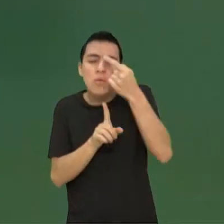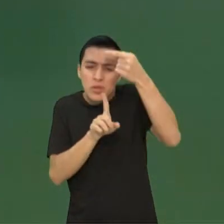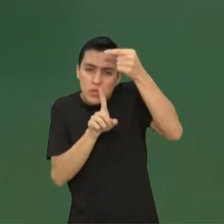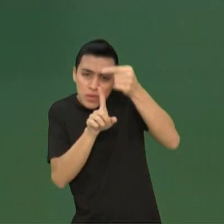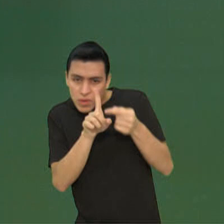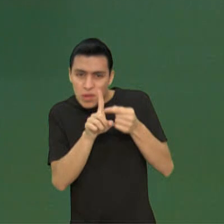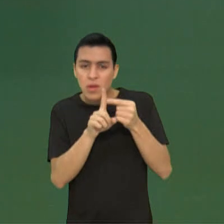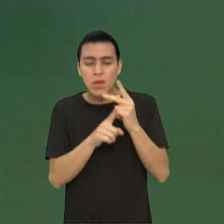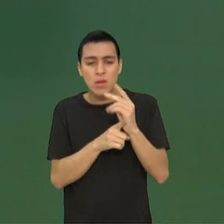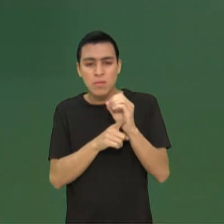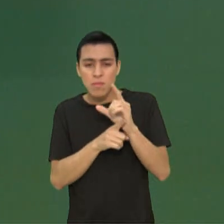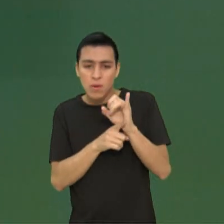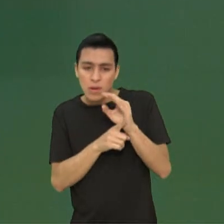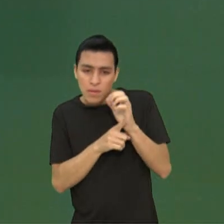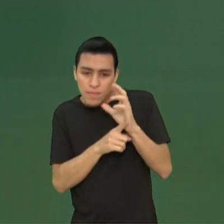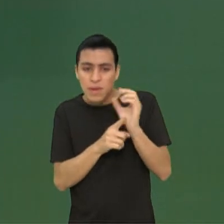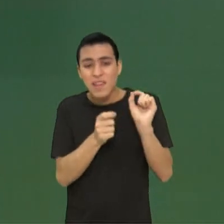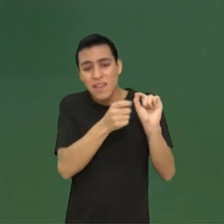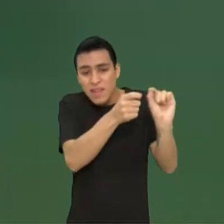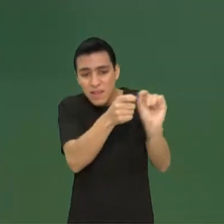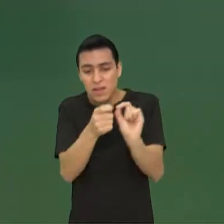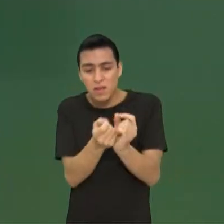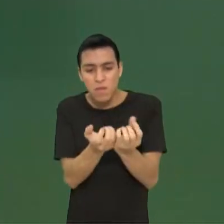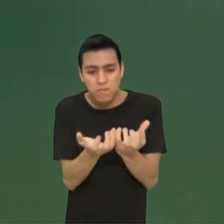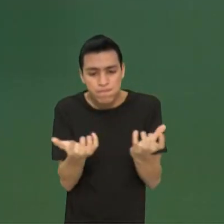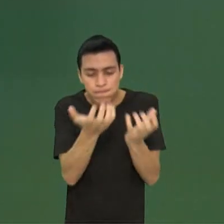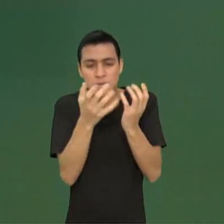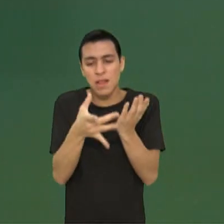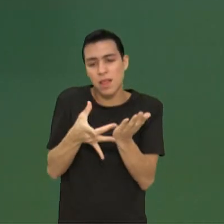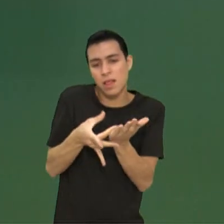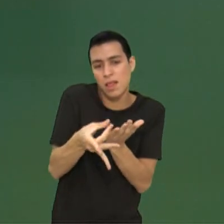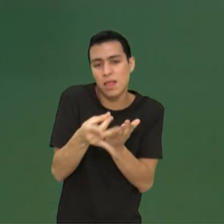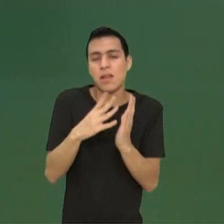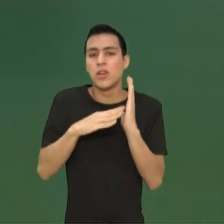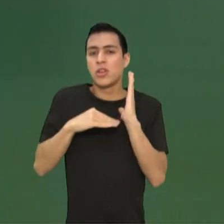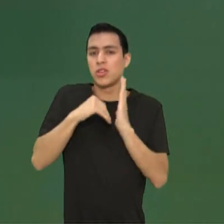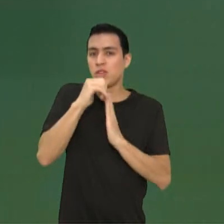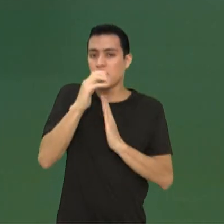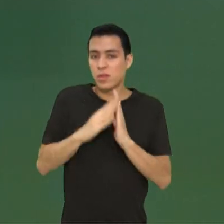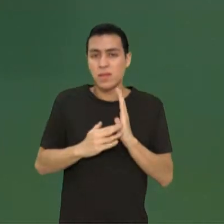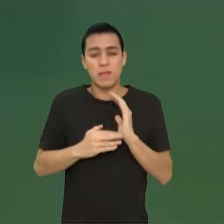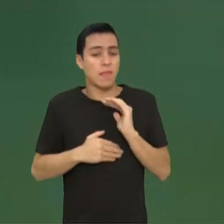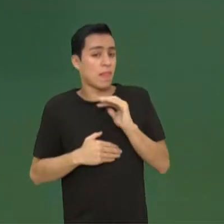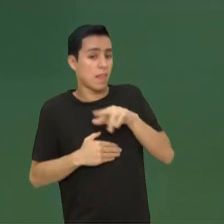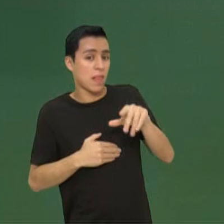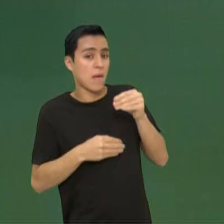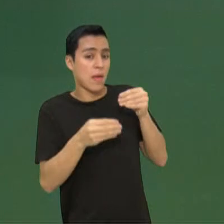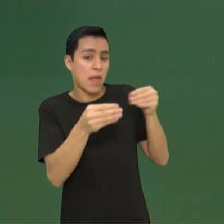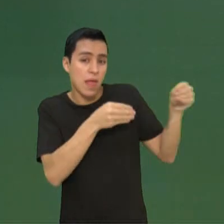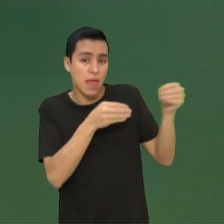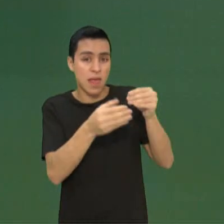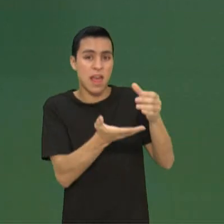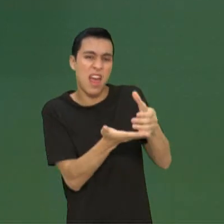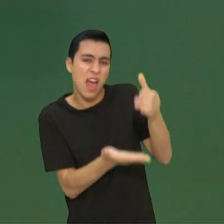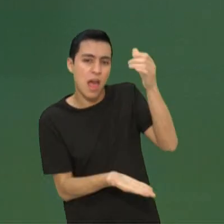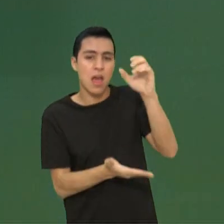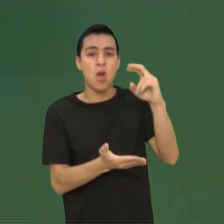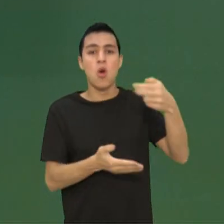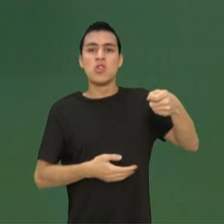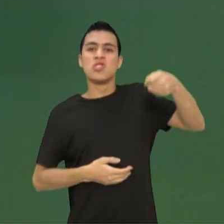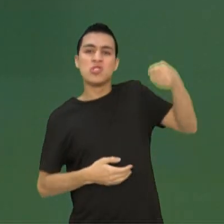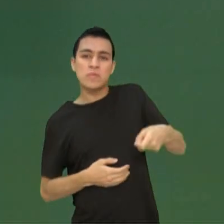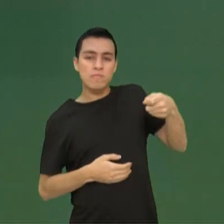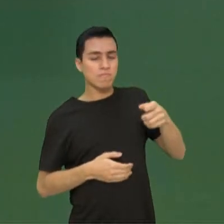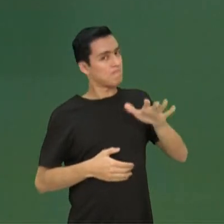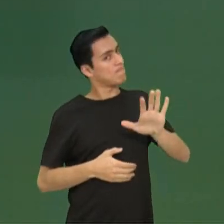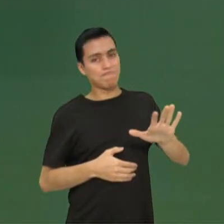tipo de polímero muito usado para a confecção de espumas, adesivos e tintas. Ninguém falou de garrafa PET e sacola plástica,